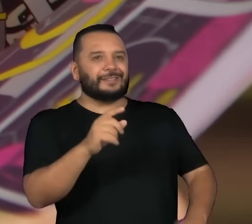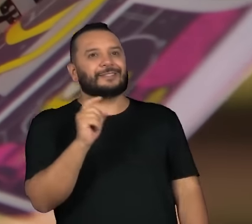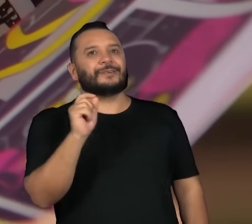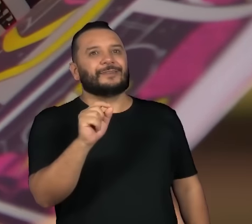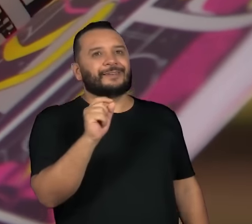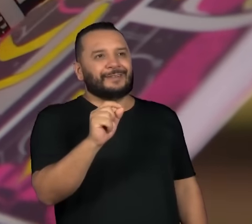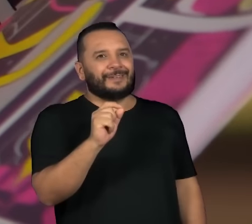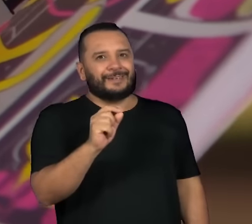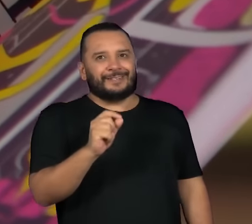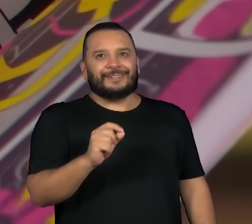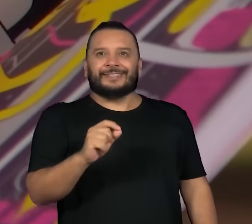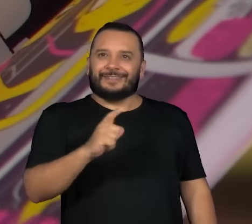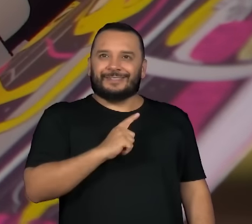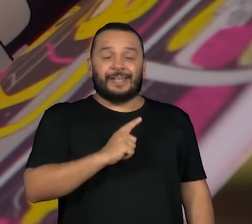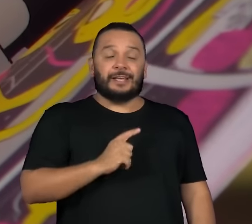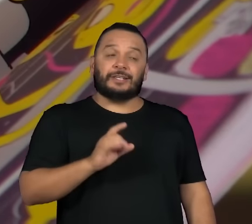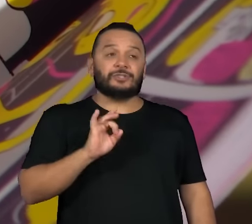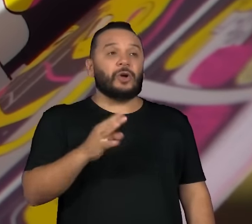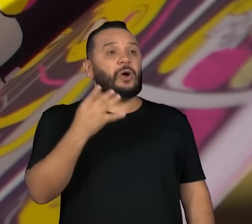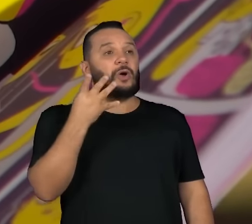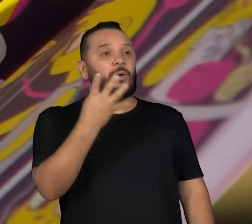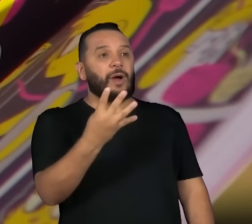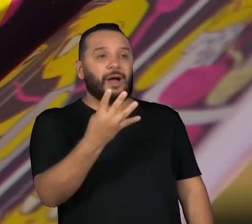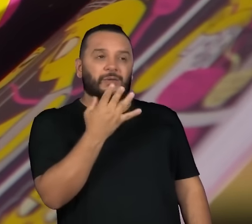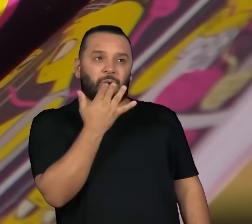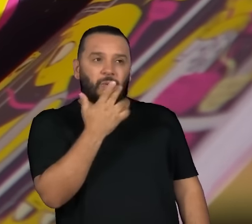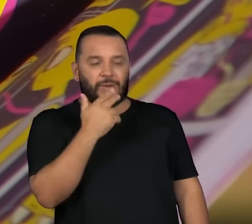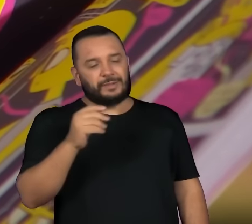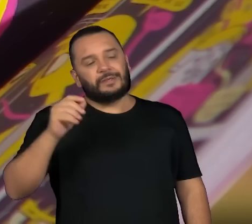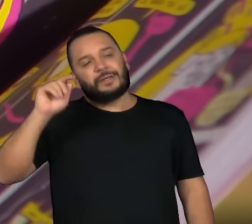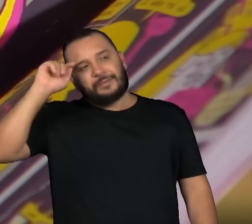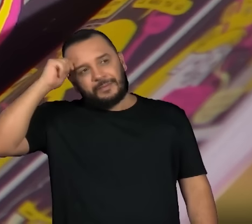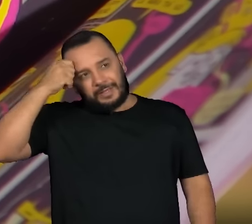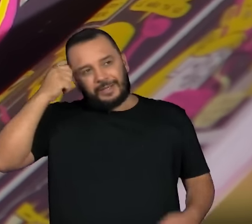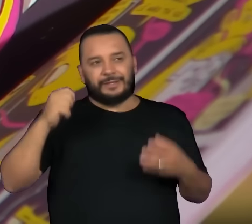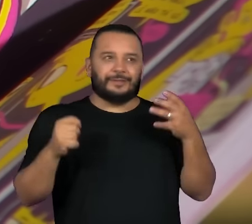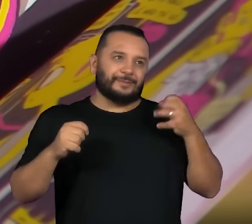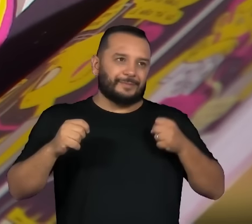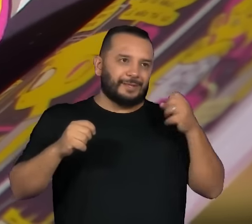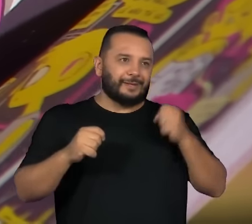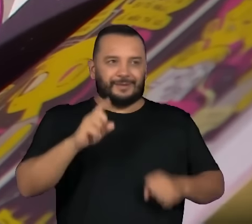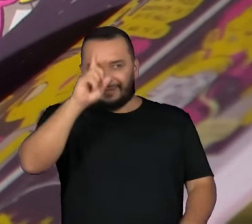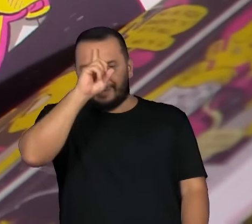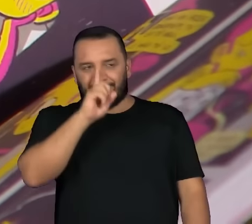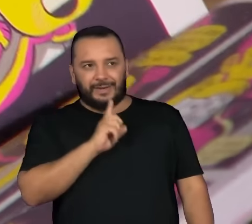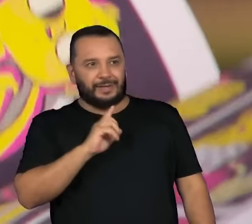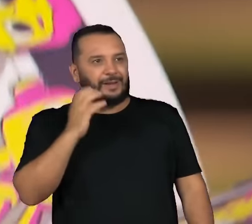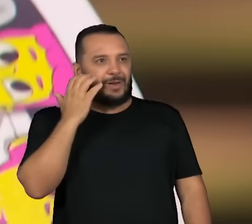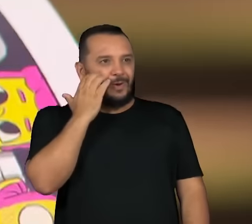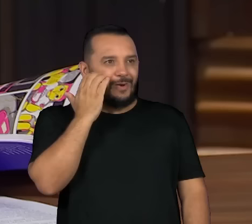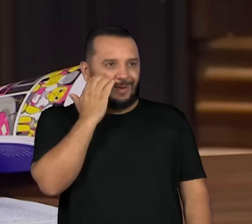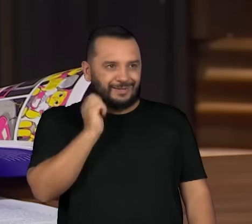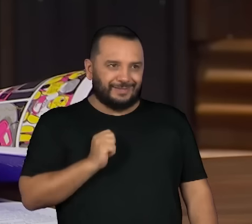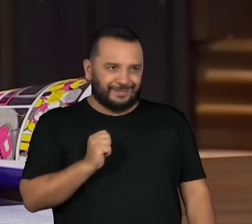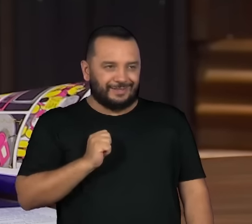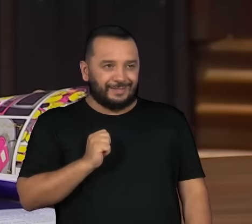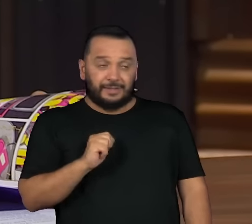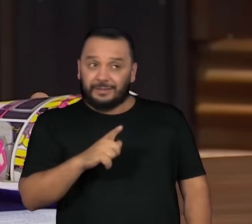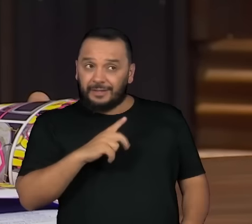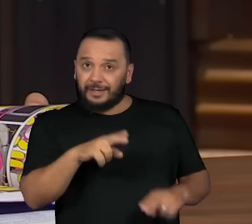é em 4 cores, preto, branco, amarelo e rosa. Sim. Isso daí tem uma